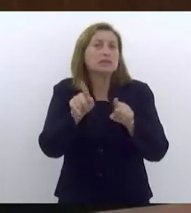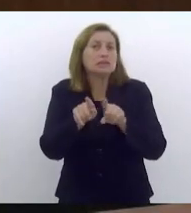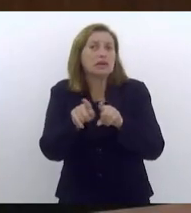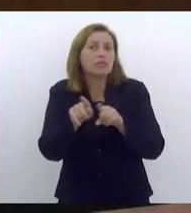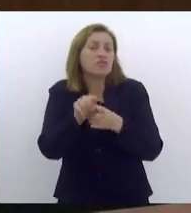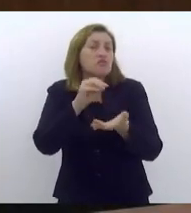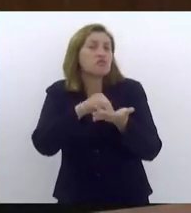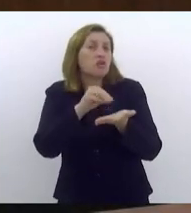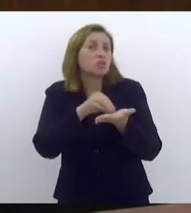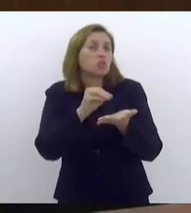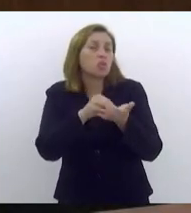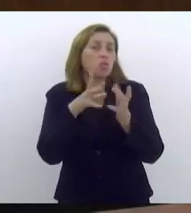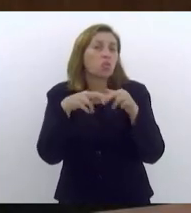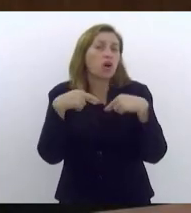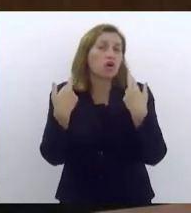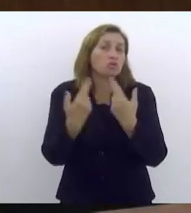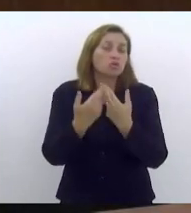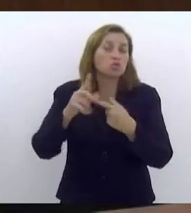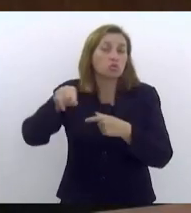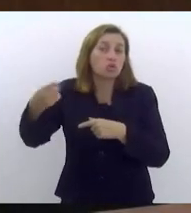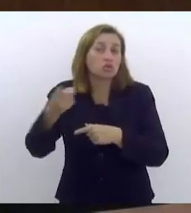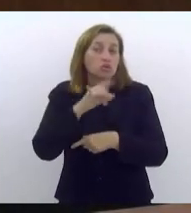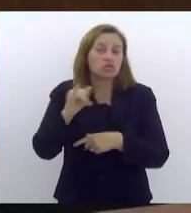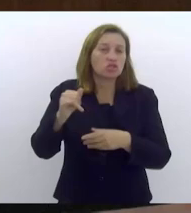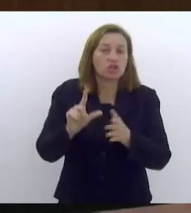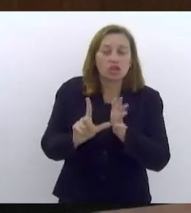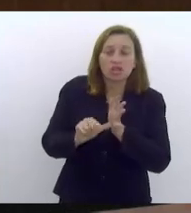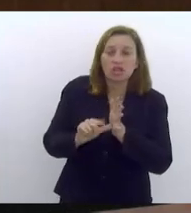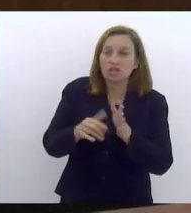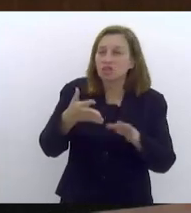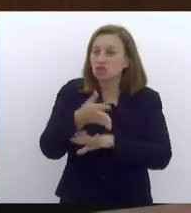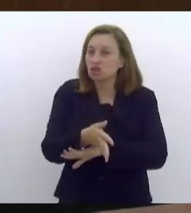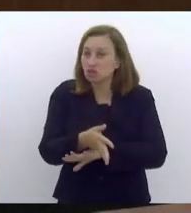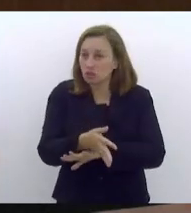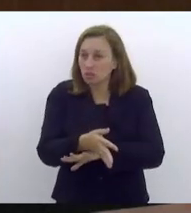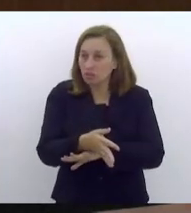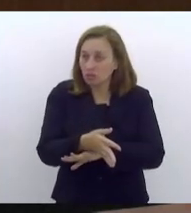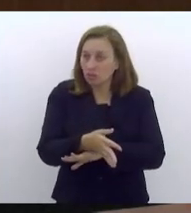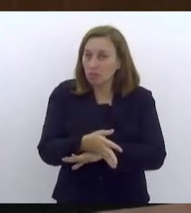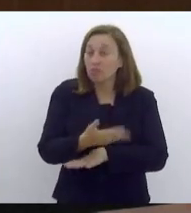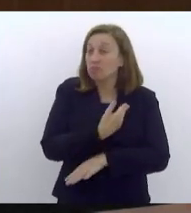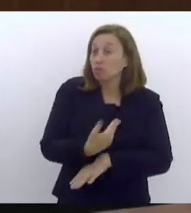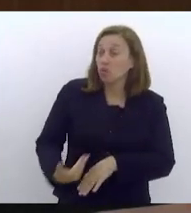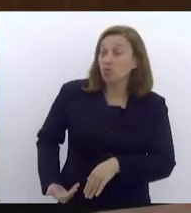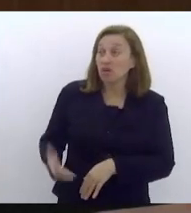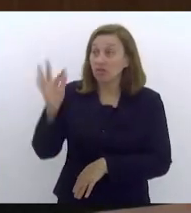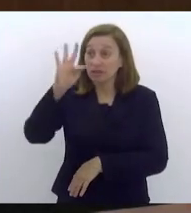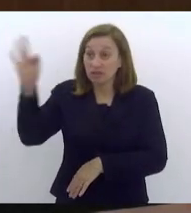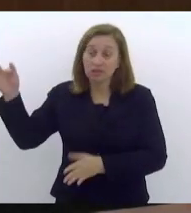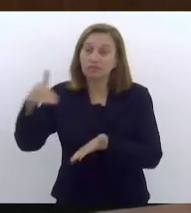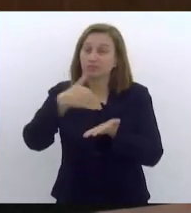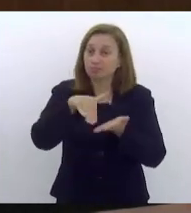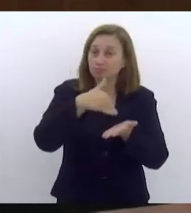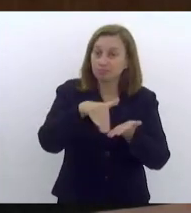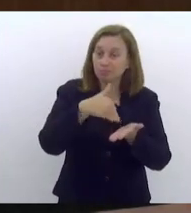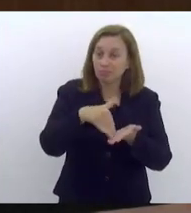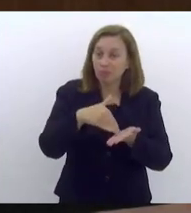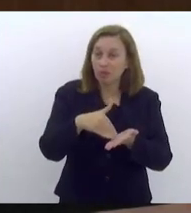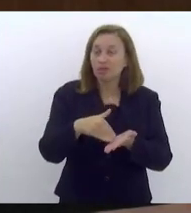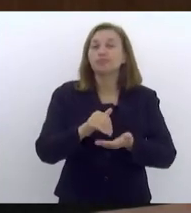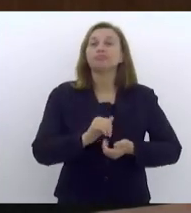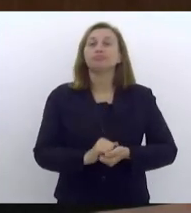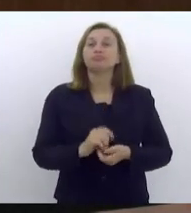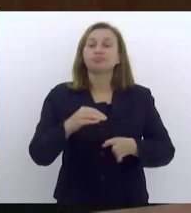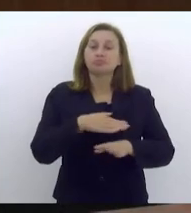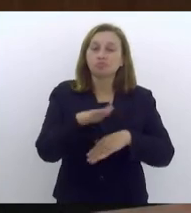a reunião no dia seguinte, chegou muito atrasado, com autoridades do governo federal, com o secretário executivo de ministério, com